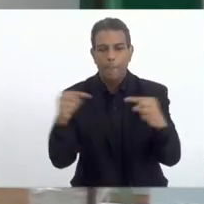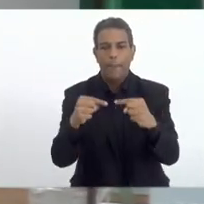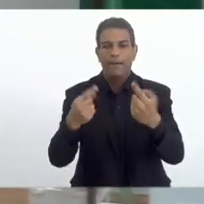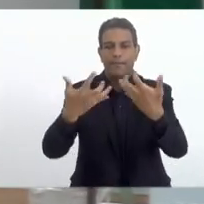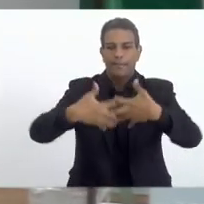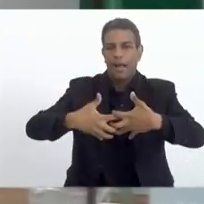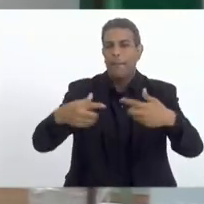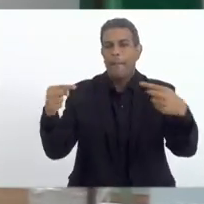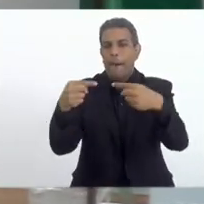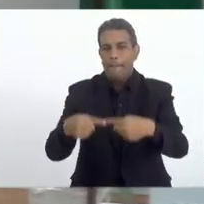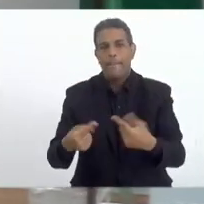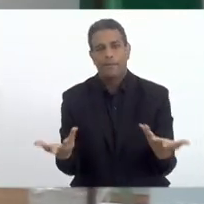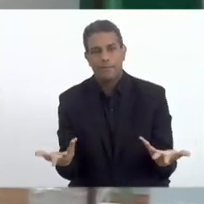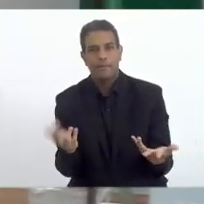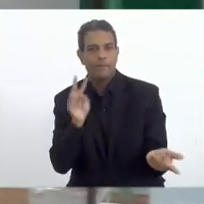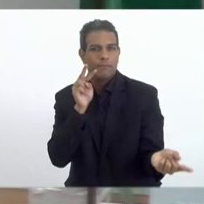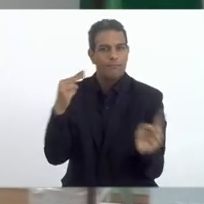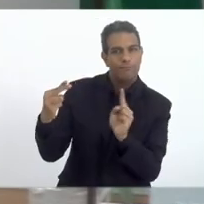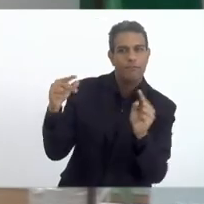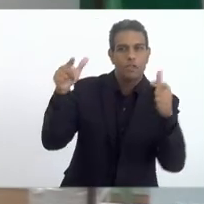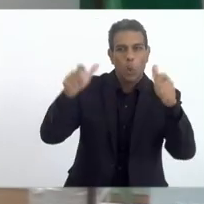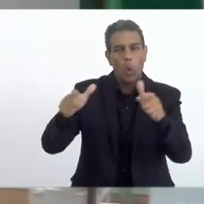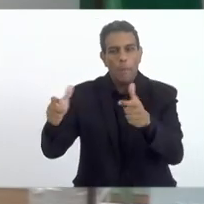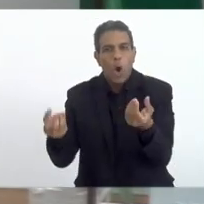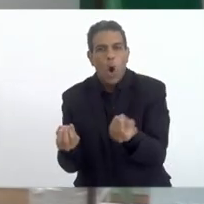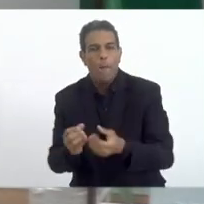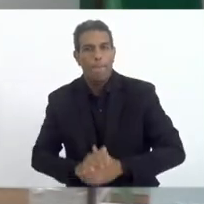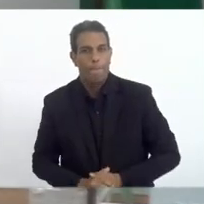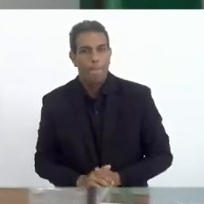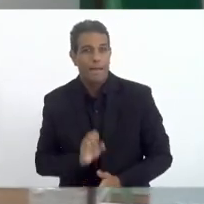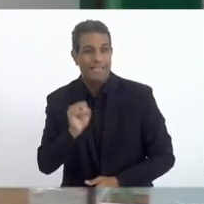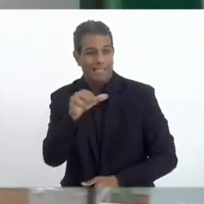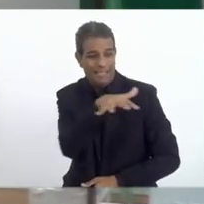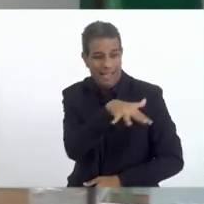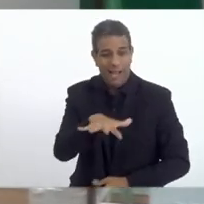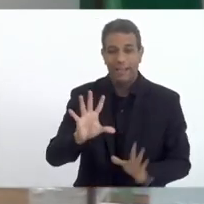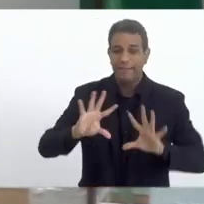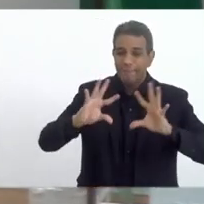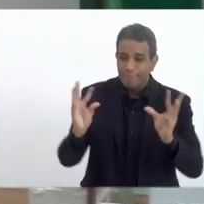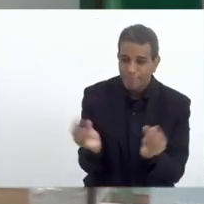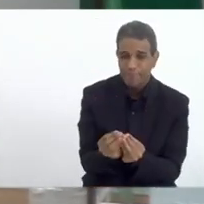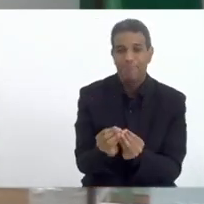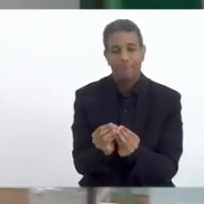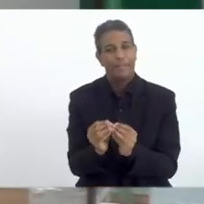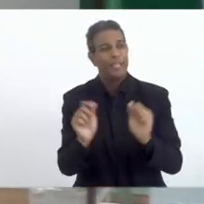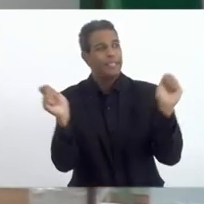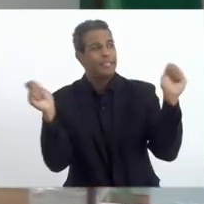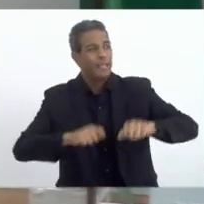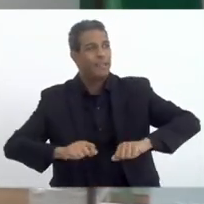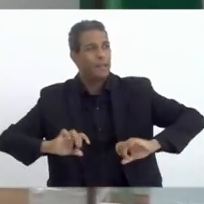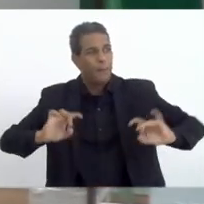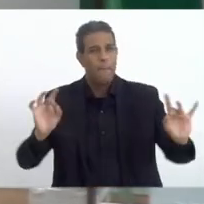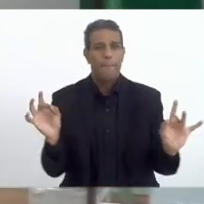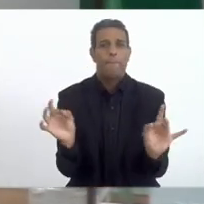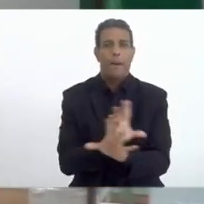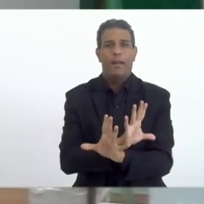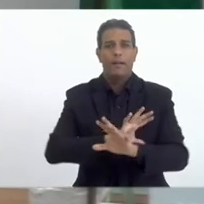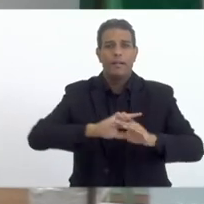folha, do ponto de vista de gestão. Então, só isso é